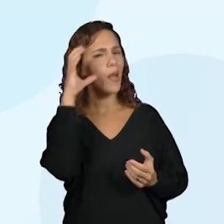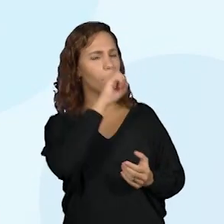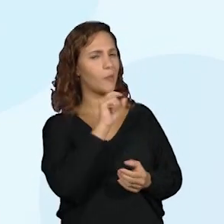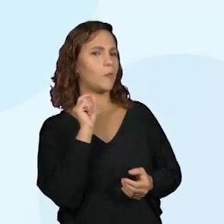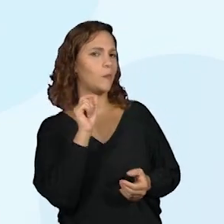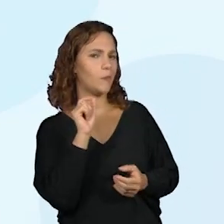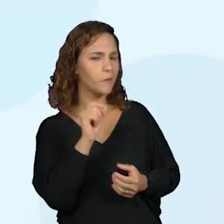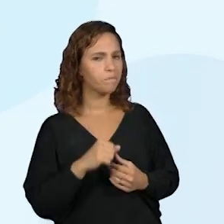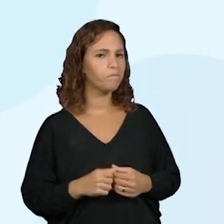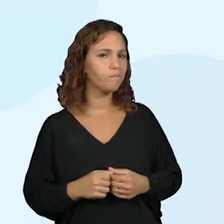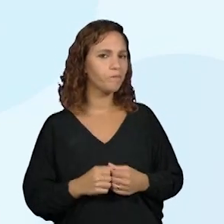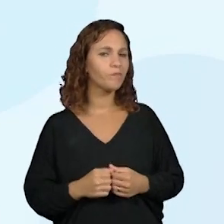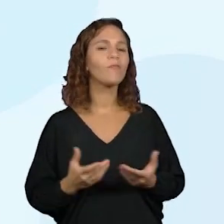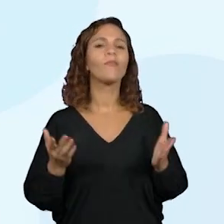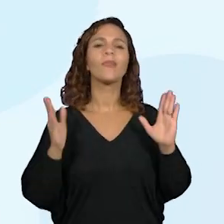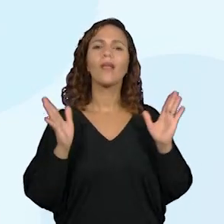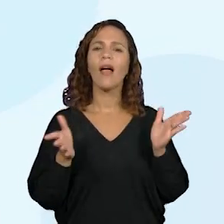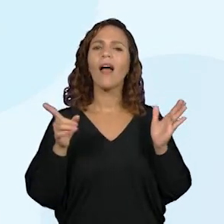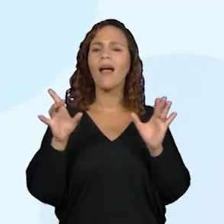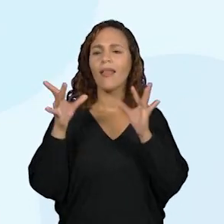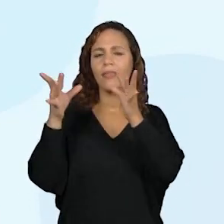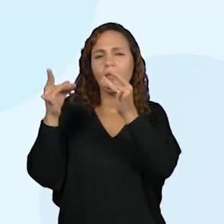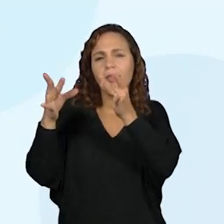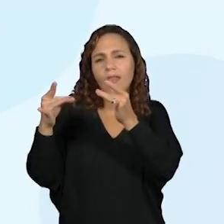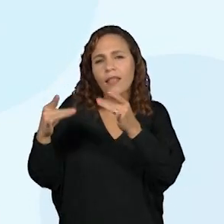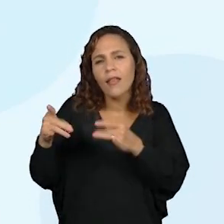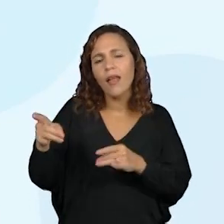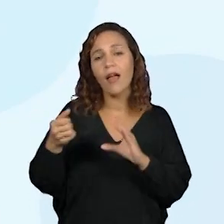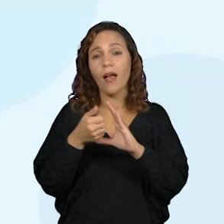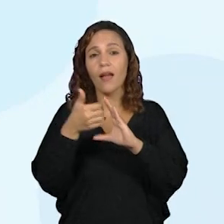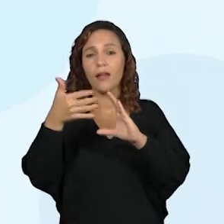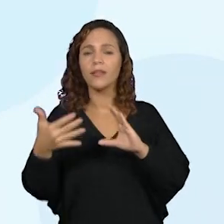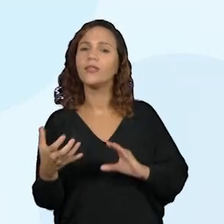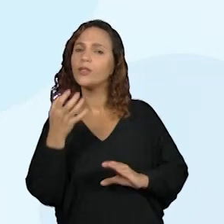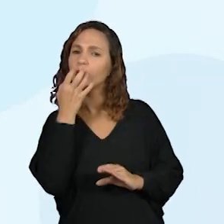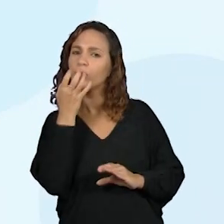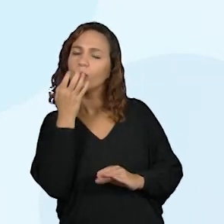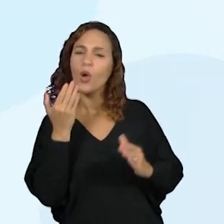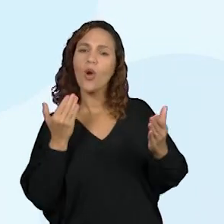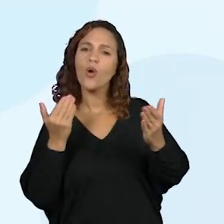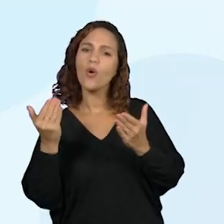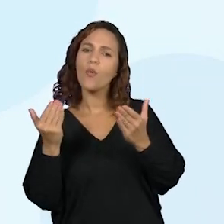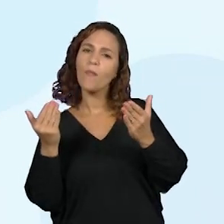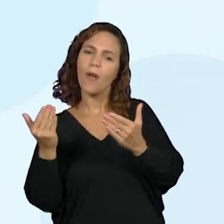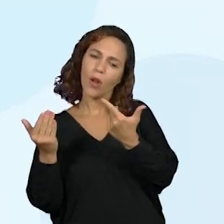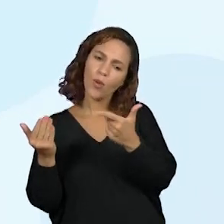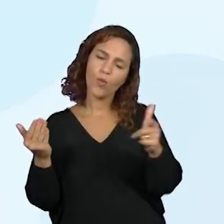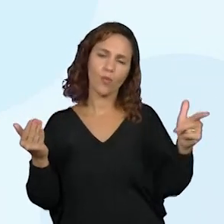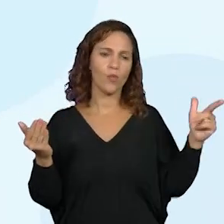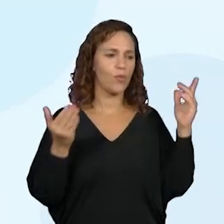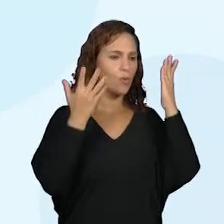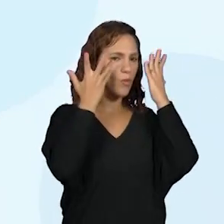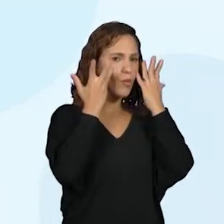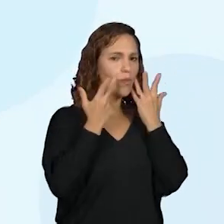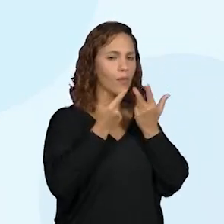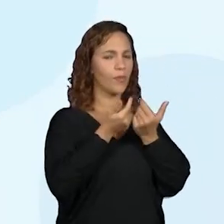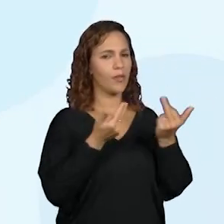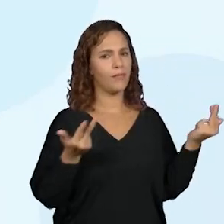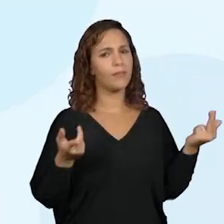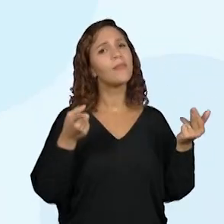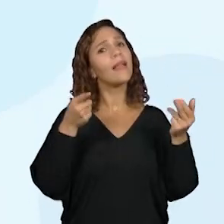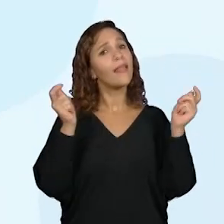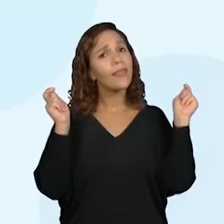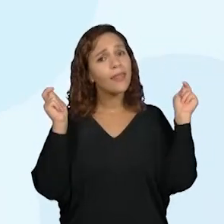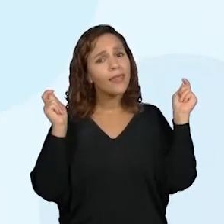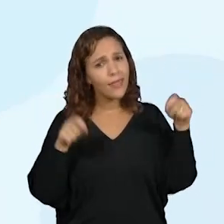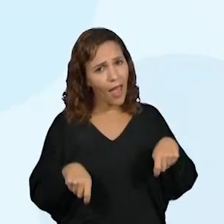nós conhecemos as características dos cães e comparamos com as de outros animais você pode compartilhar